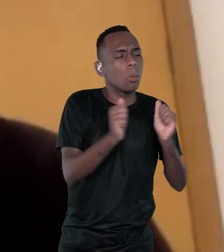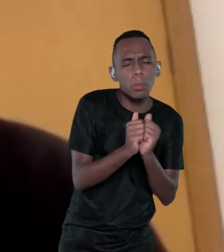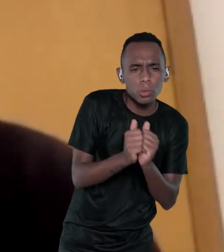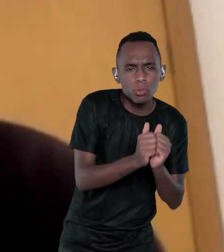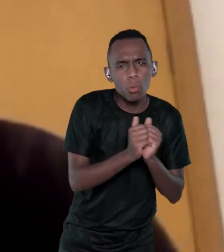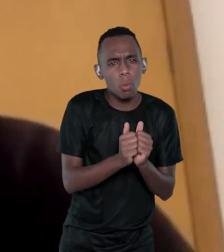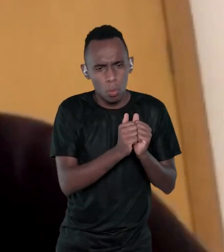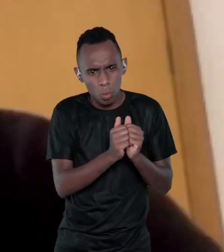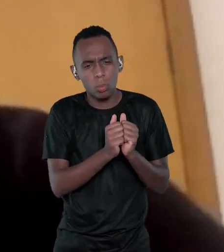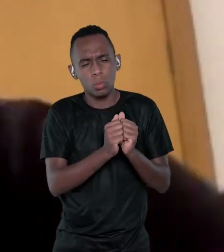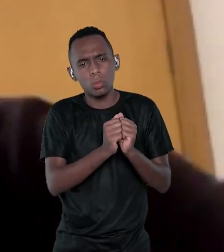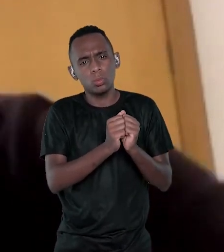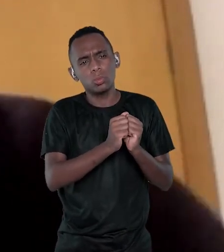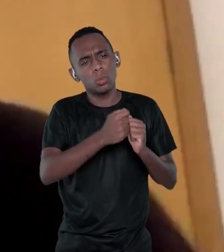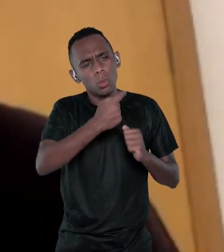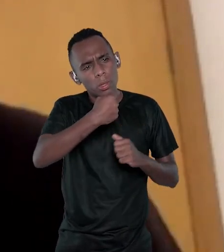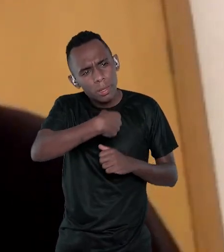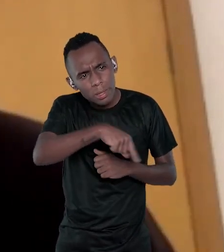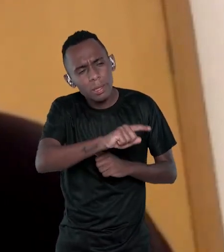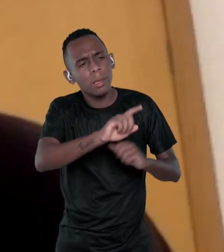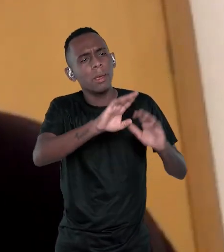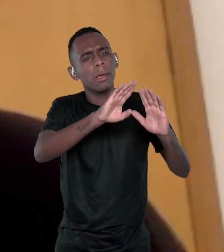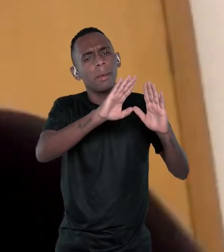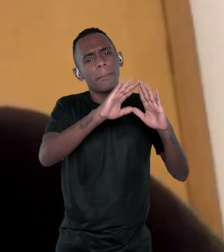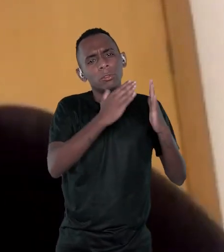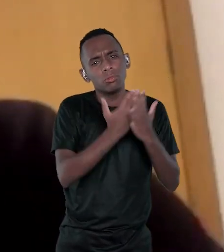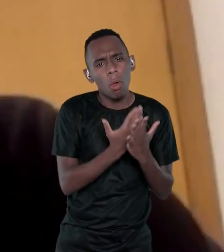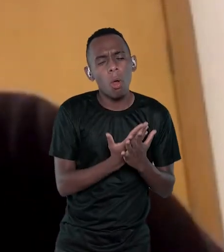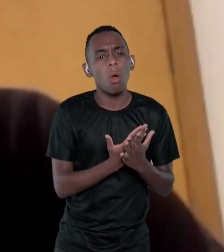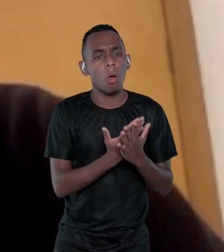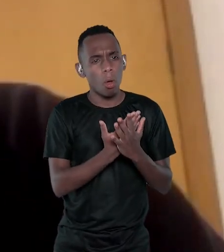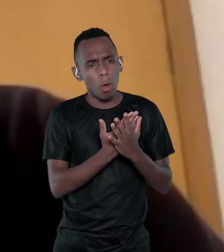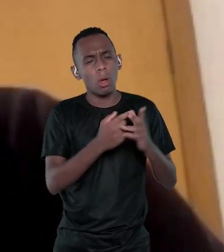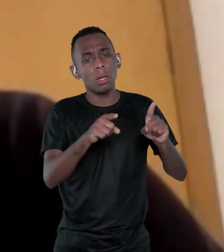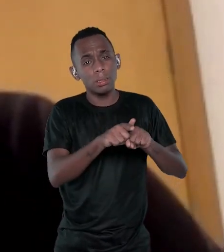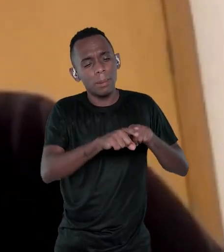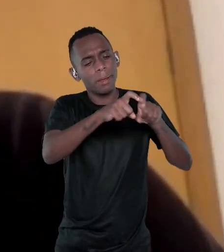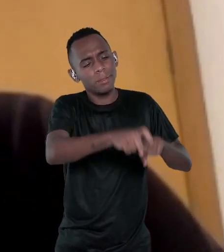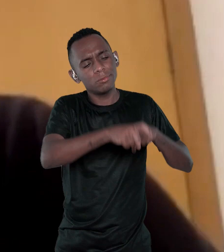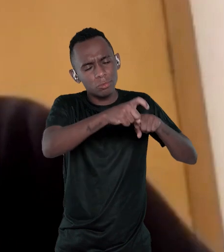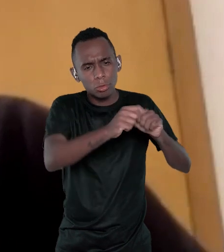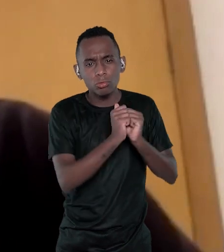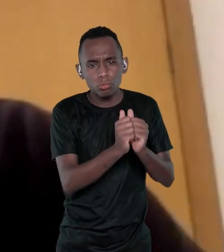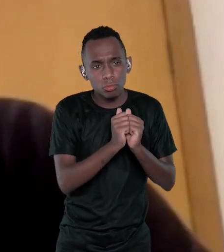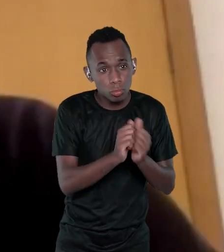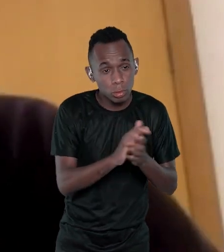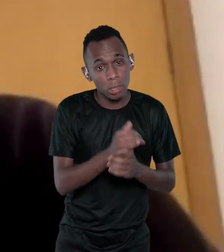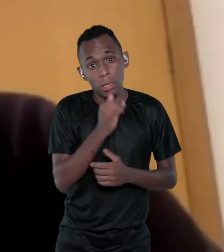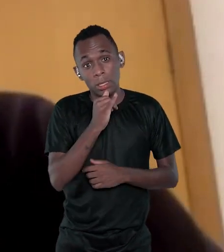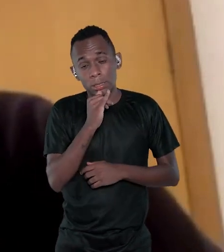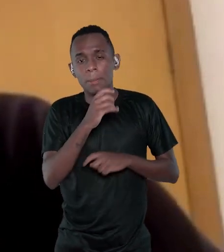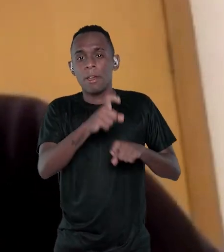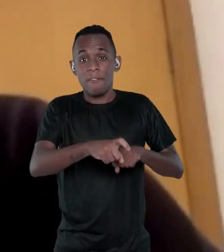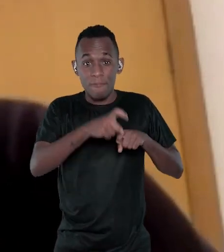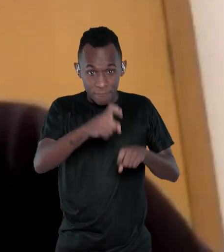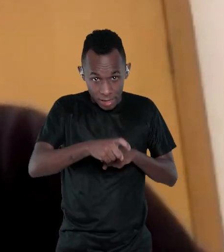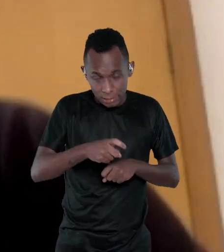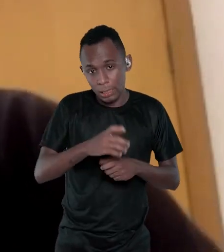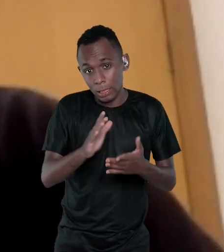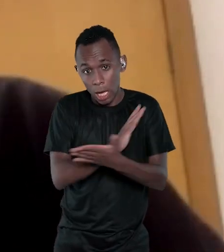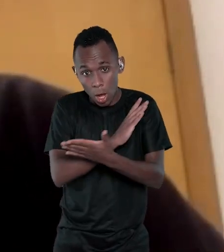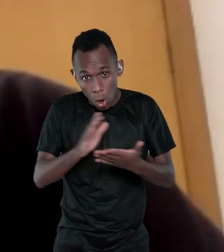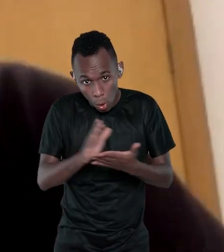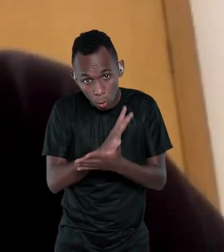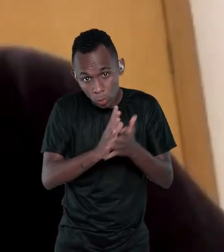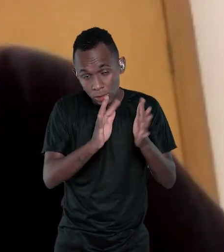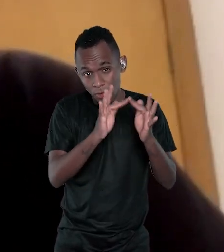turma, de ir para o grupo, de ir para a fazenda. Na fazenda de uns parentes que a